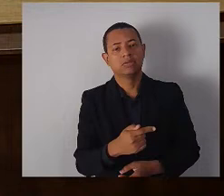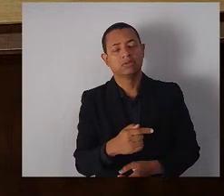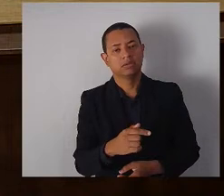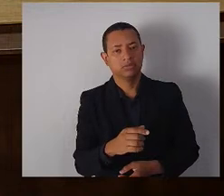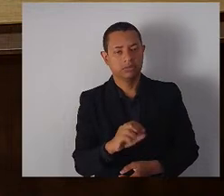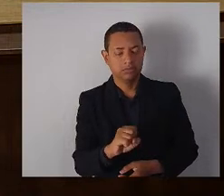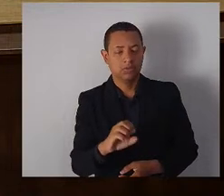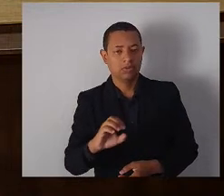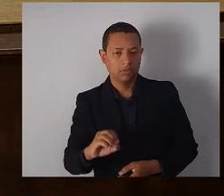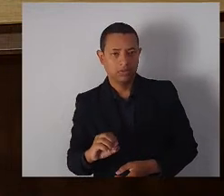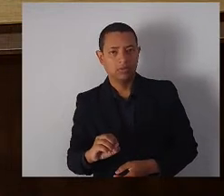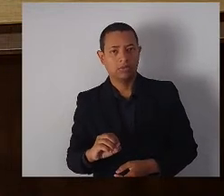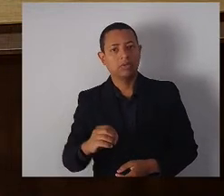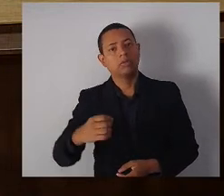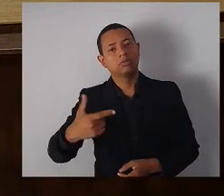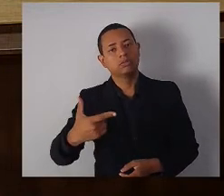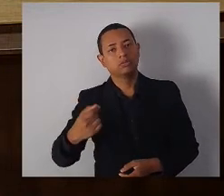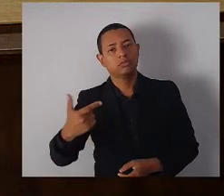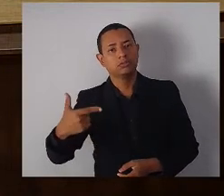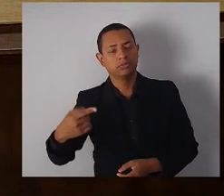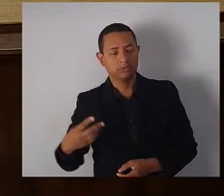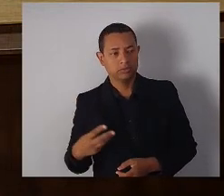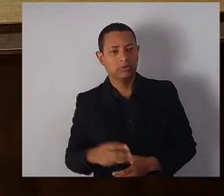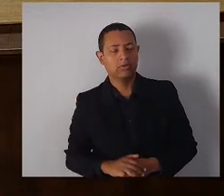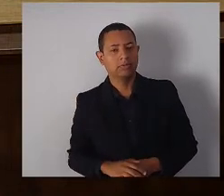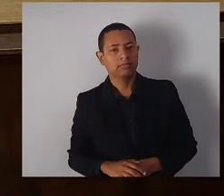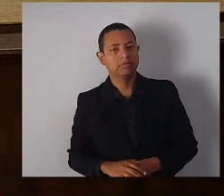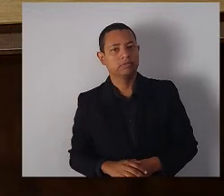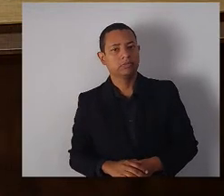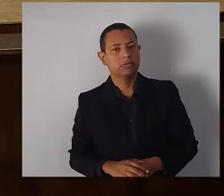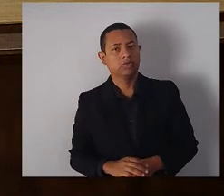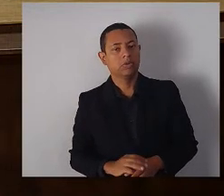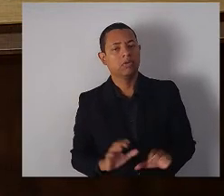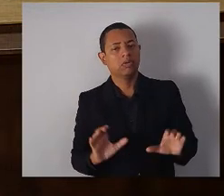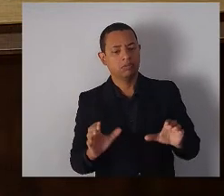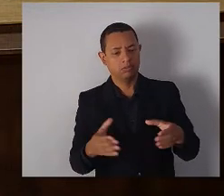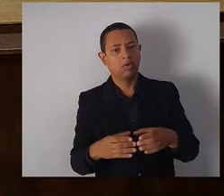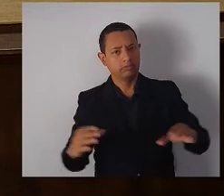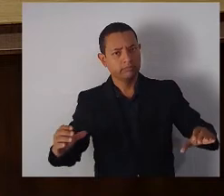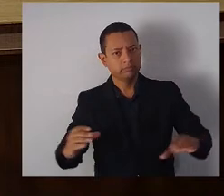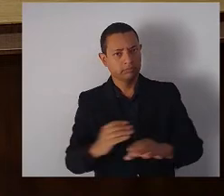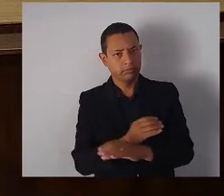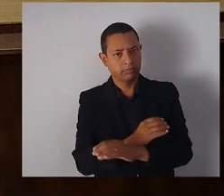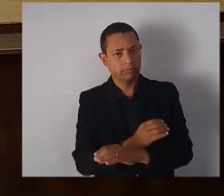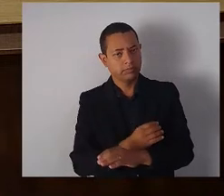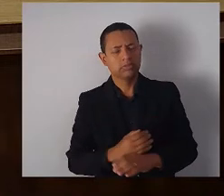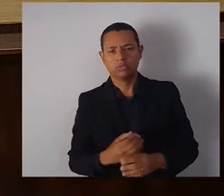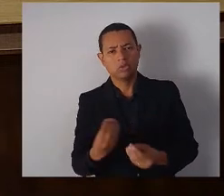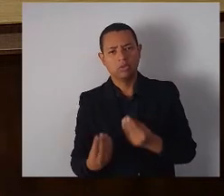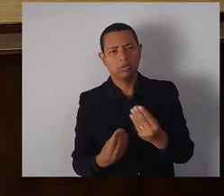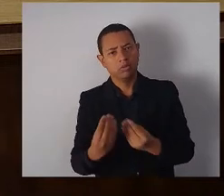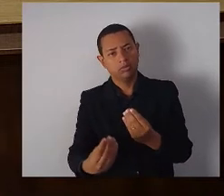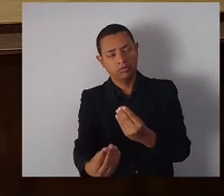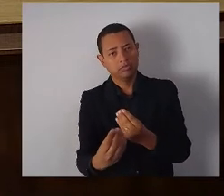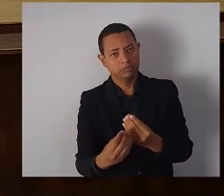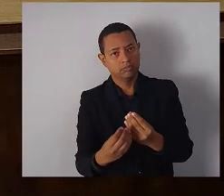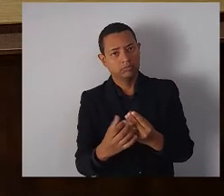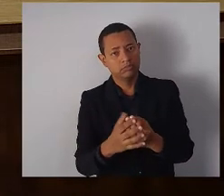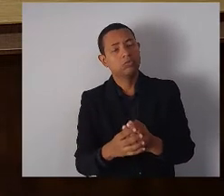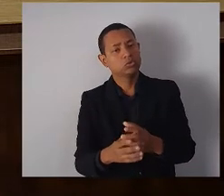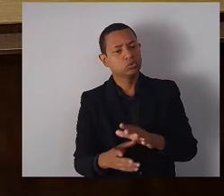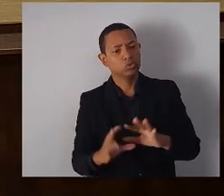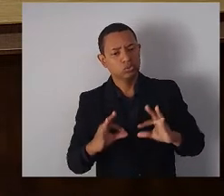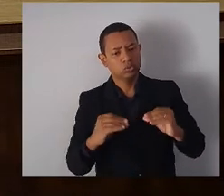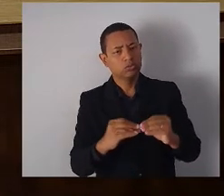0600-180-87-2023. Quórum completo, já expliquei para vocês, quórum completo é quando a composição está na sua